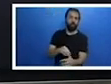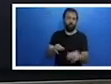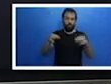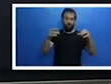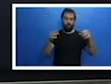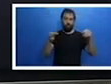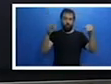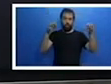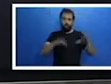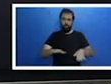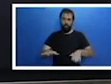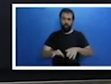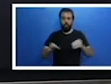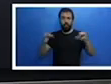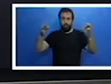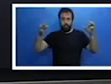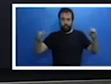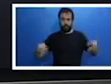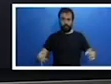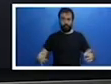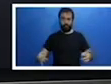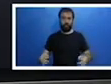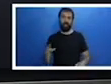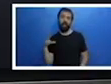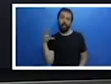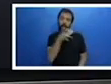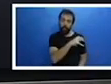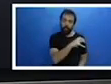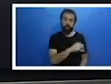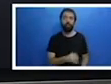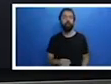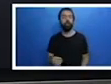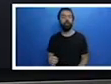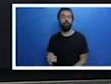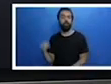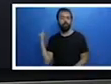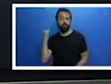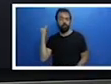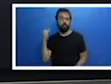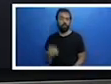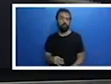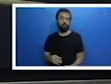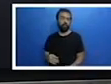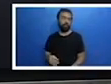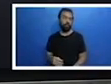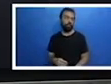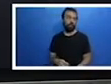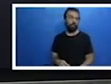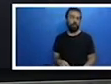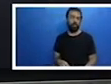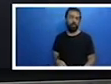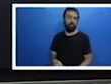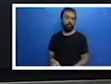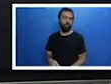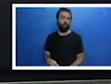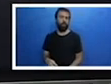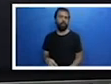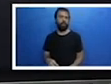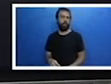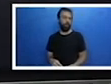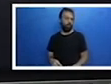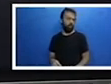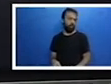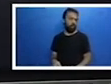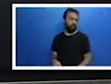perfeito. Então, quanto mais rápido, né, mais veloz ele se dirige à realização do movimento, ele faz melhor. Na ginástica de não competição, esses movimentos também